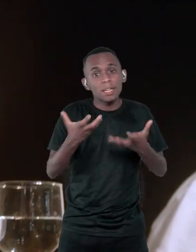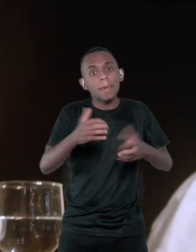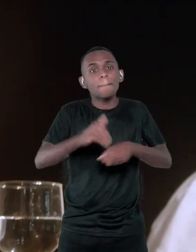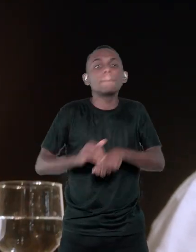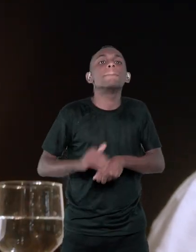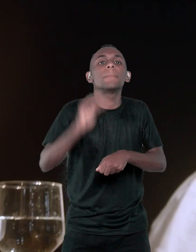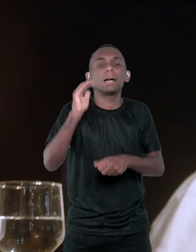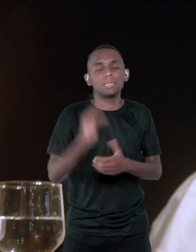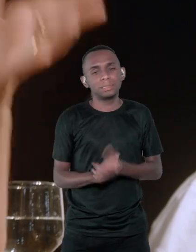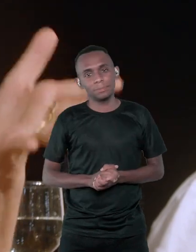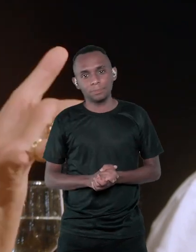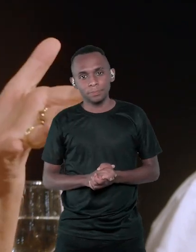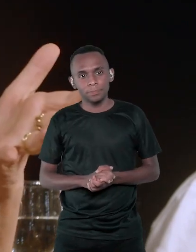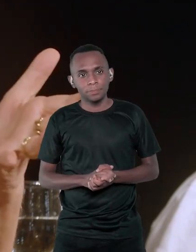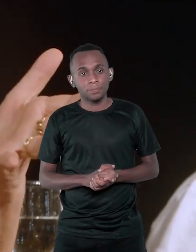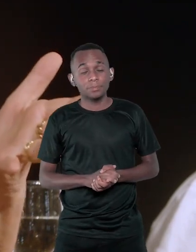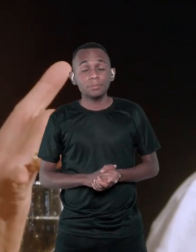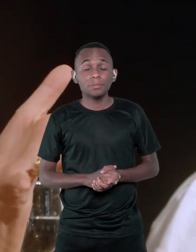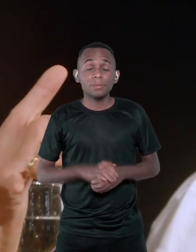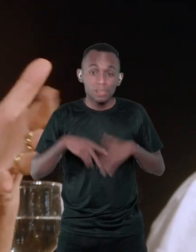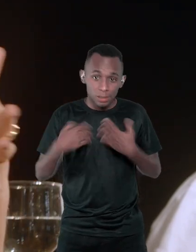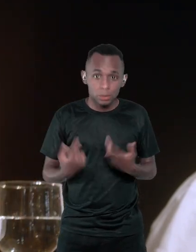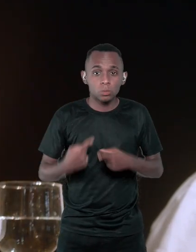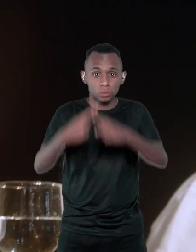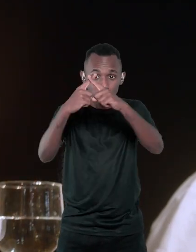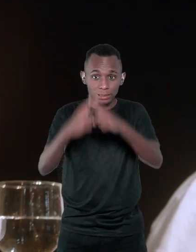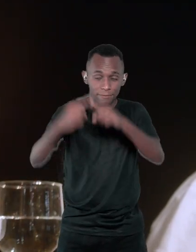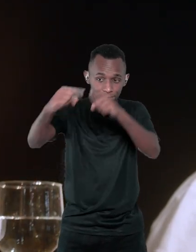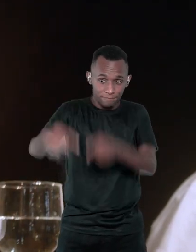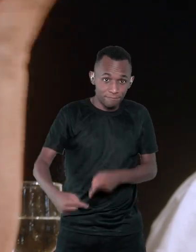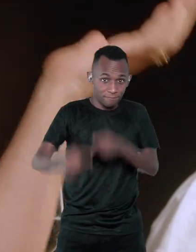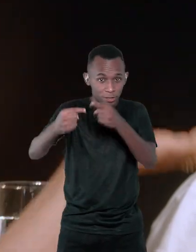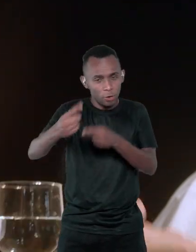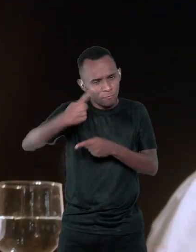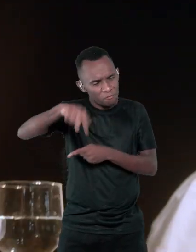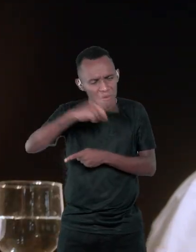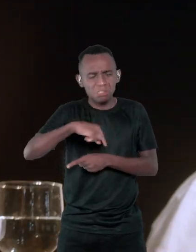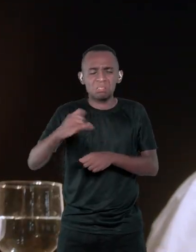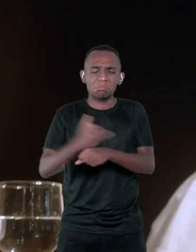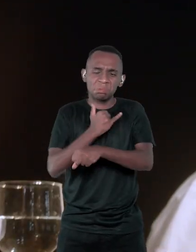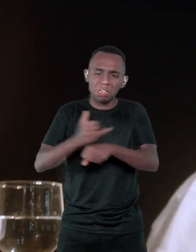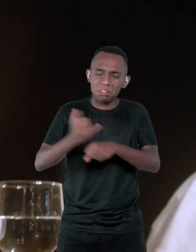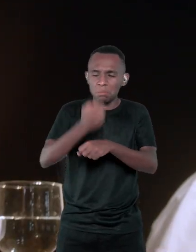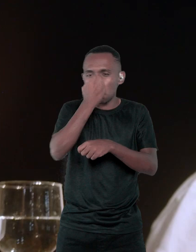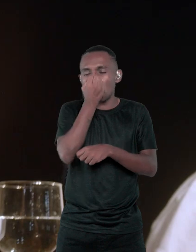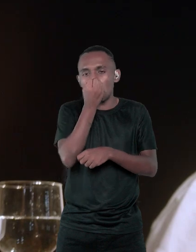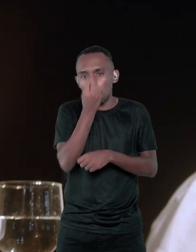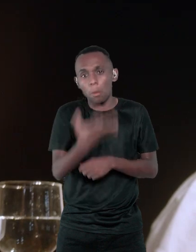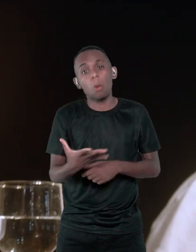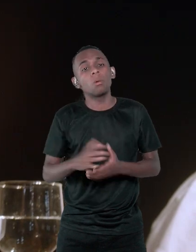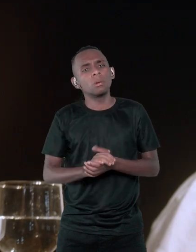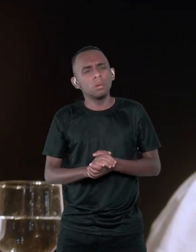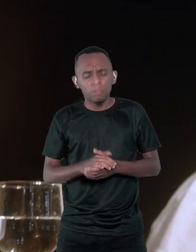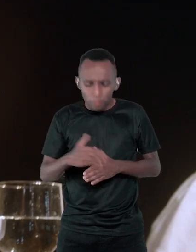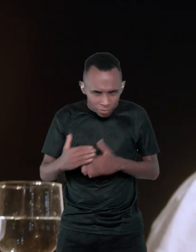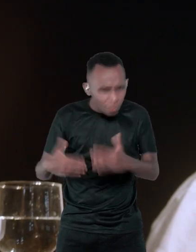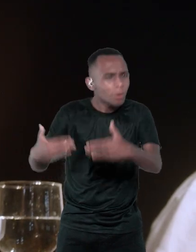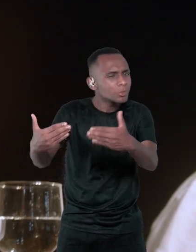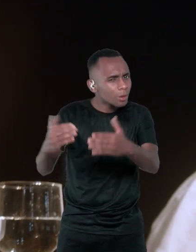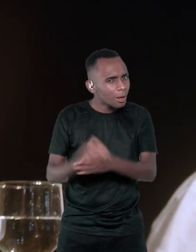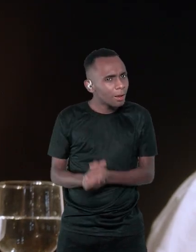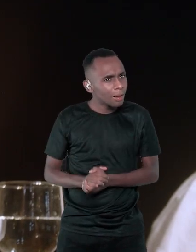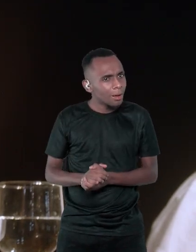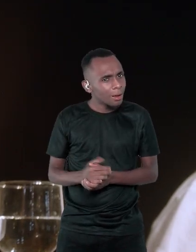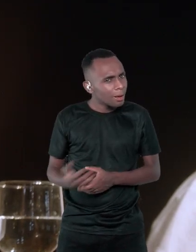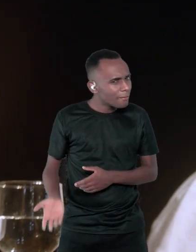a ver que, uma vez que esse desafio posto, vocês estão se saindo tão bem aqui em Itabira, vamos mais. Vamos fazer